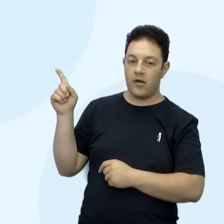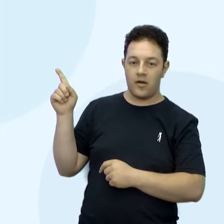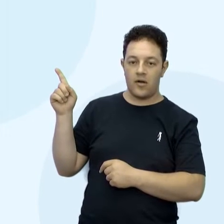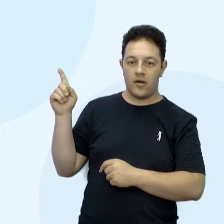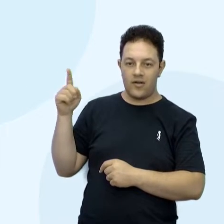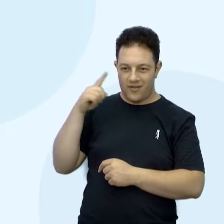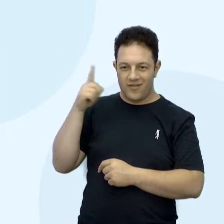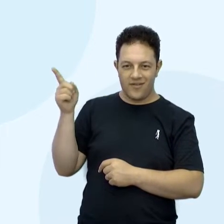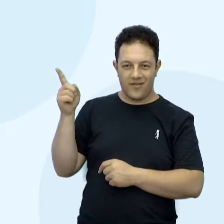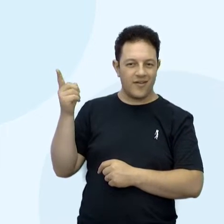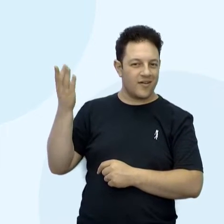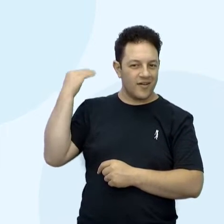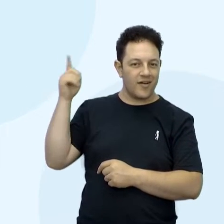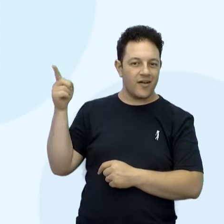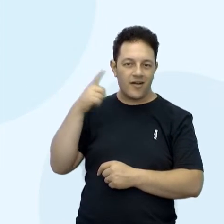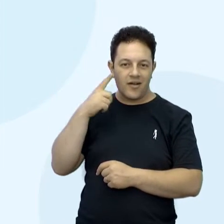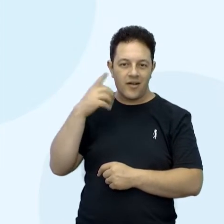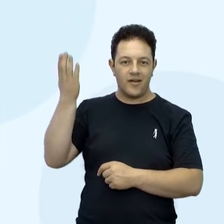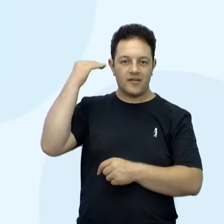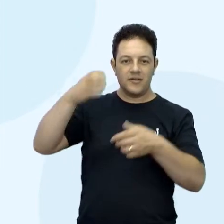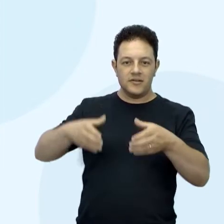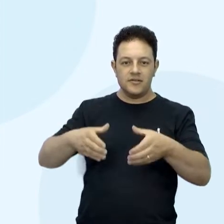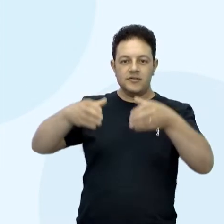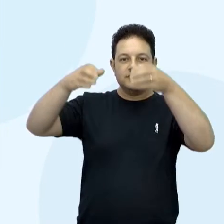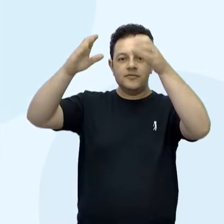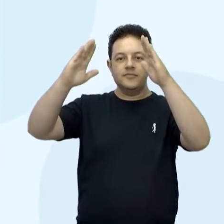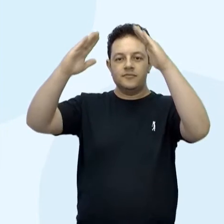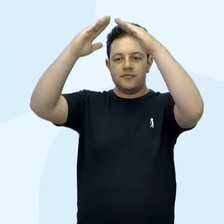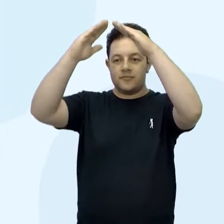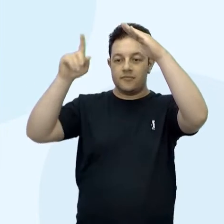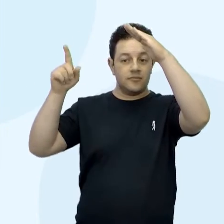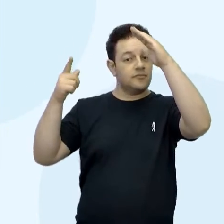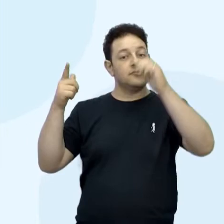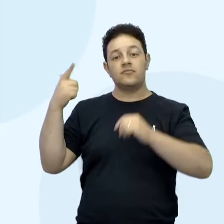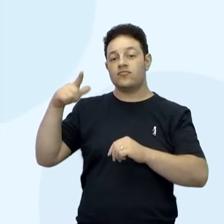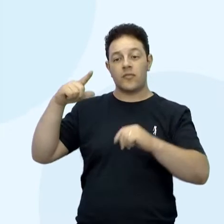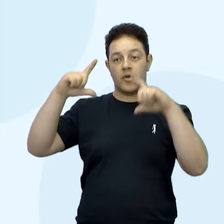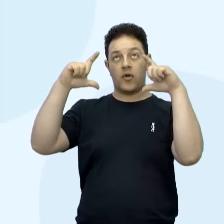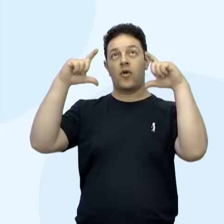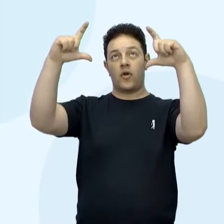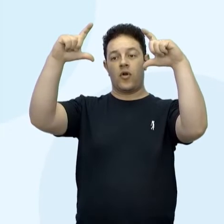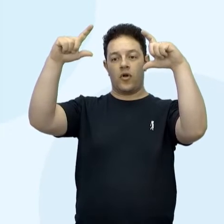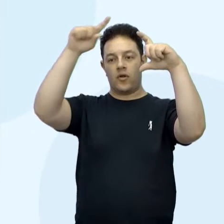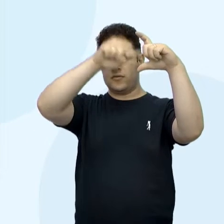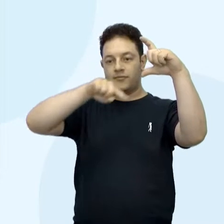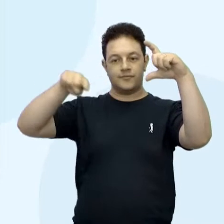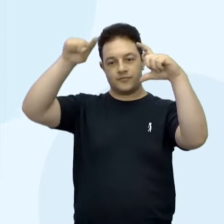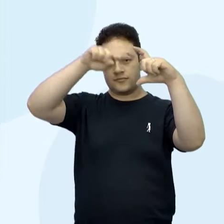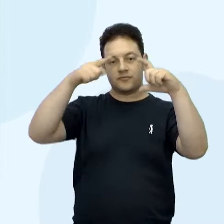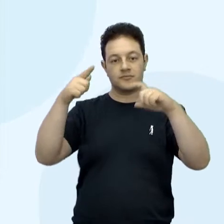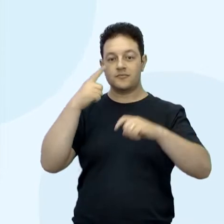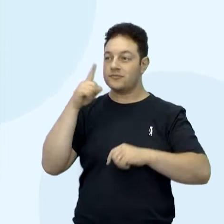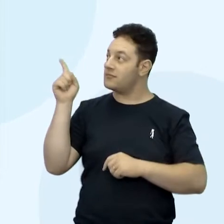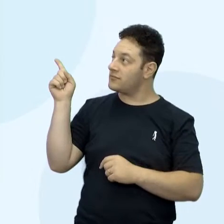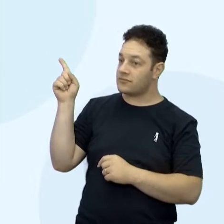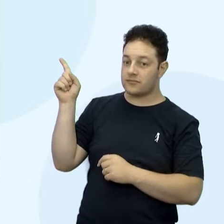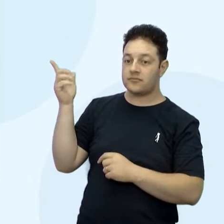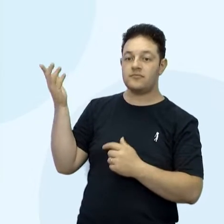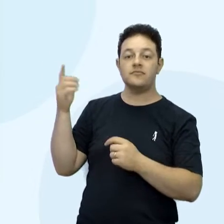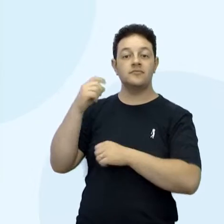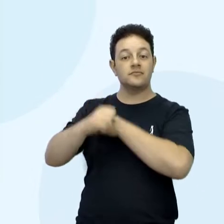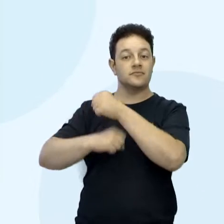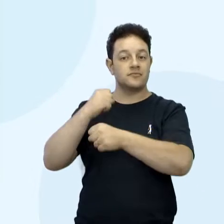passando agora, olhem a torre da igreja. Na torre da igreja não tinha relógio. E agora, quando a gente olha na imagem de